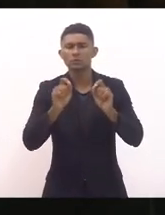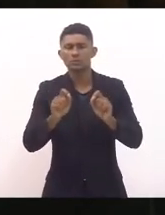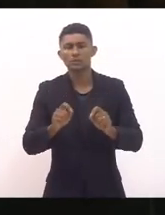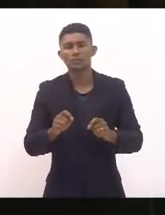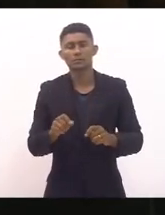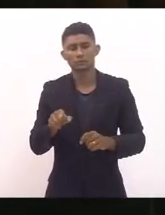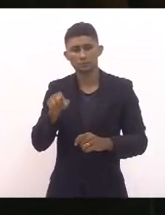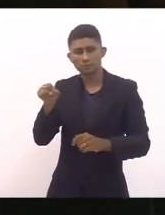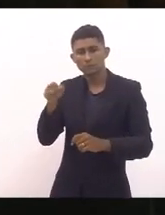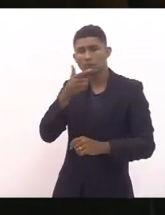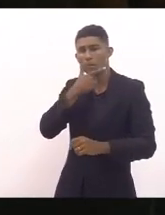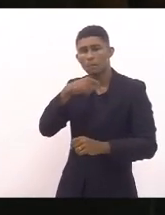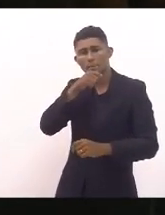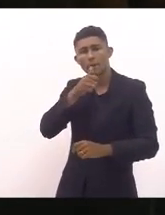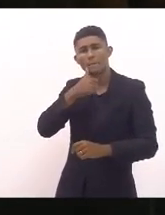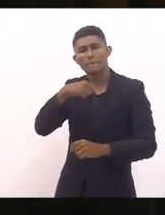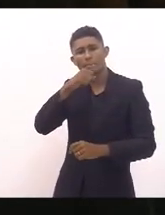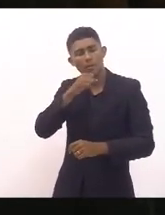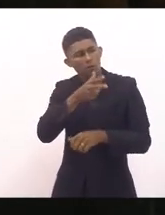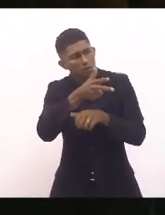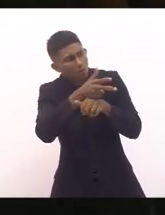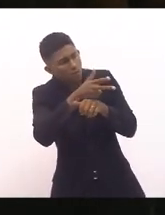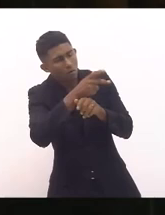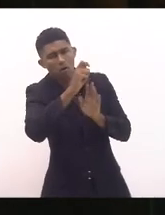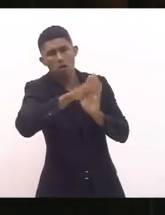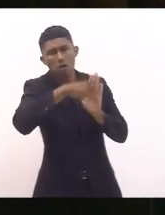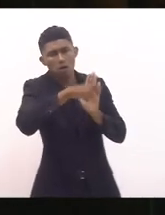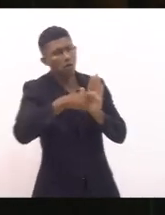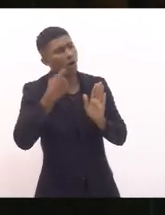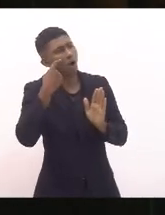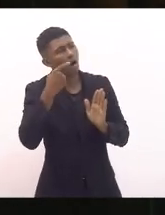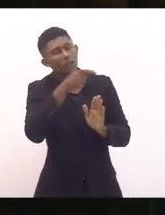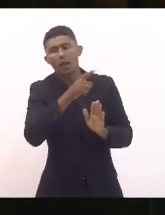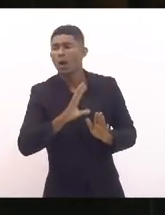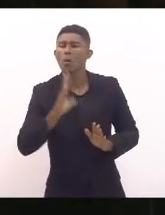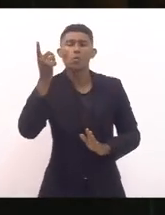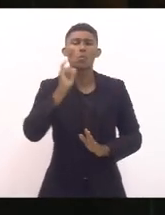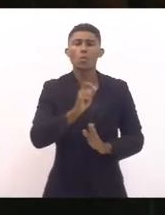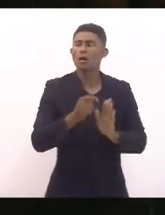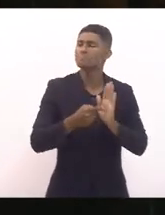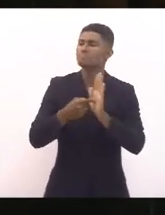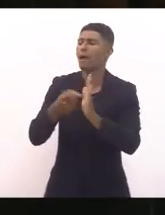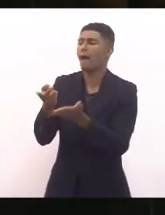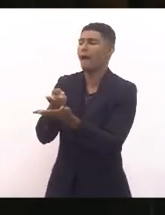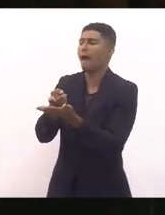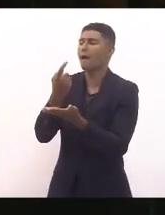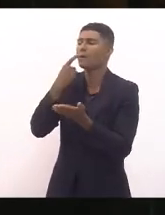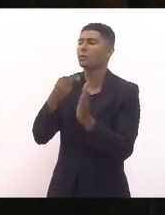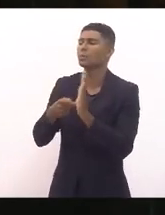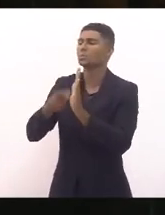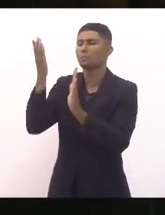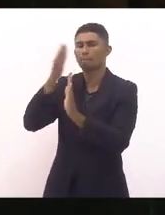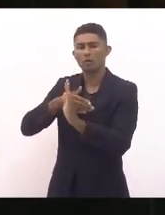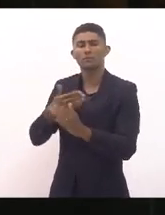seus responsáveis aquilo que eles estão levando, do que está acontecendo de errado, isso é